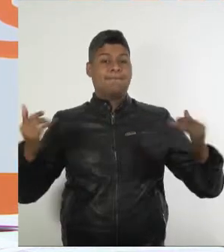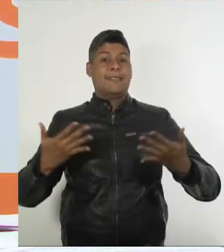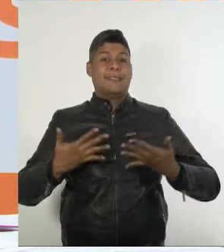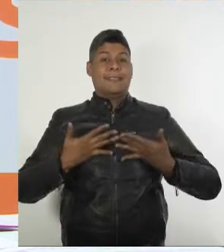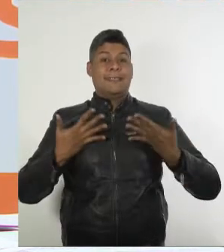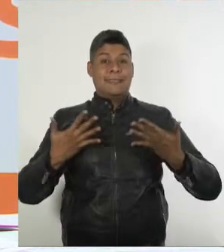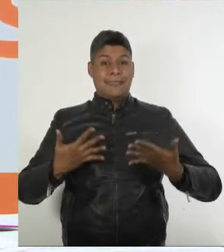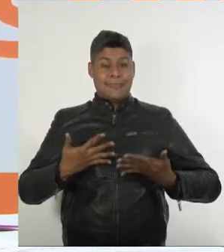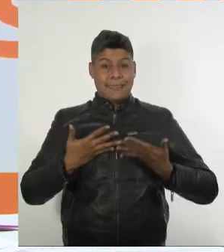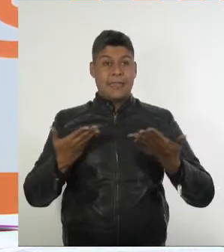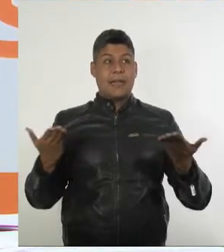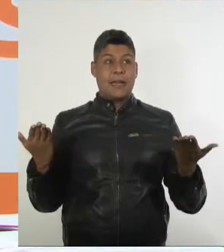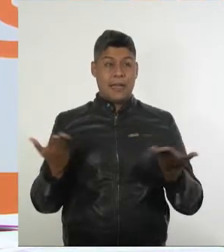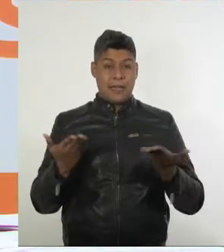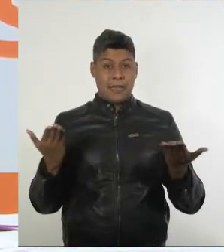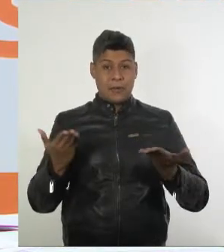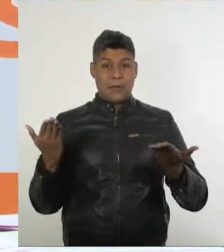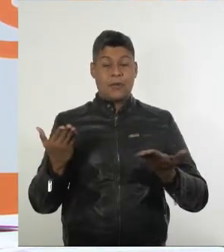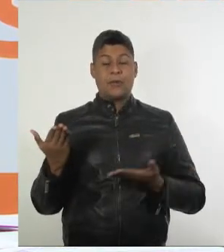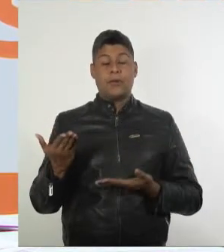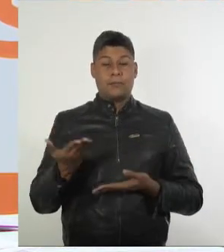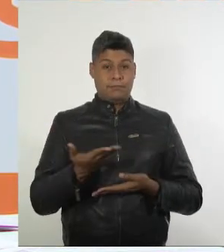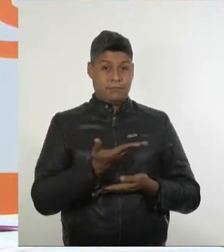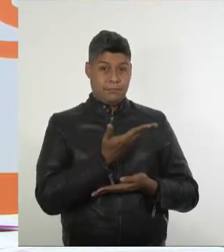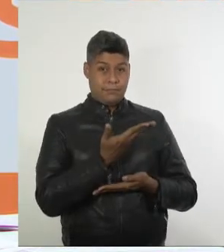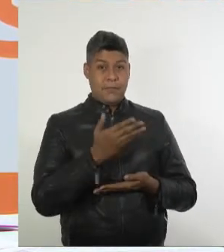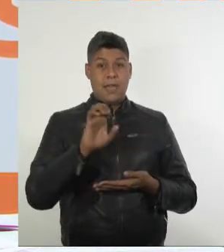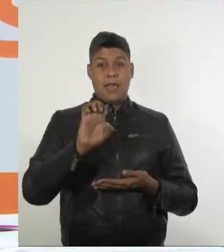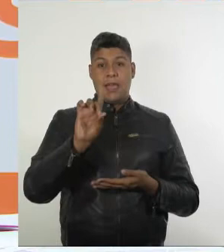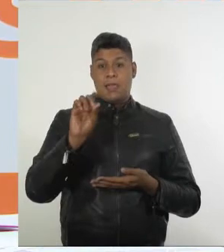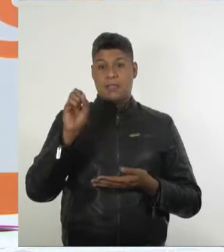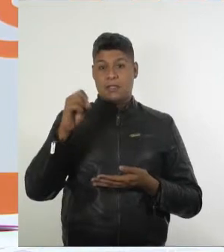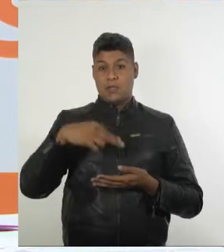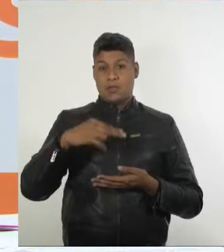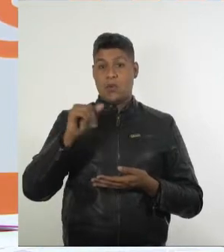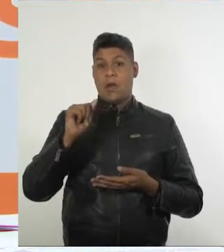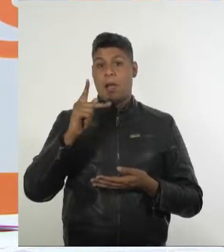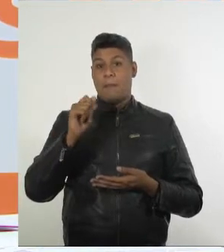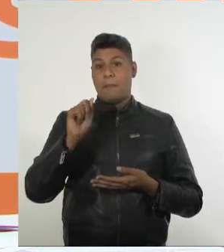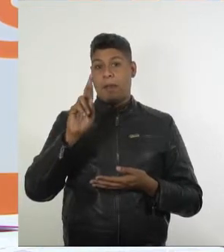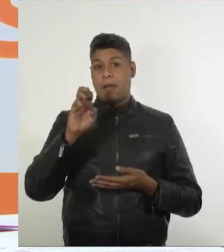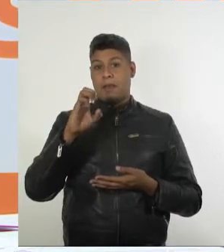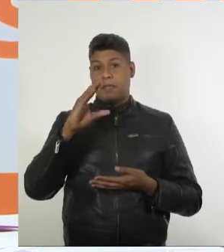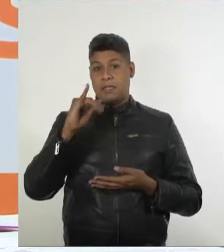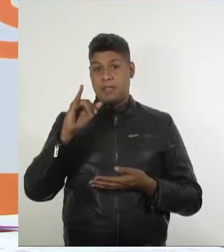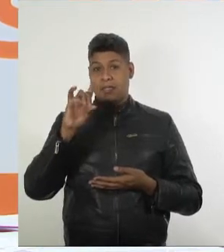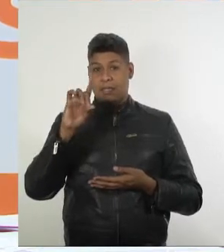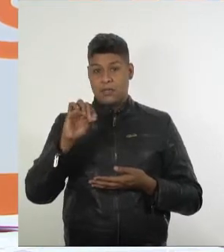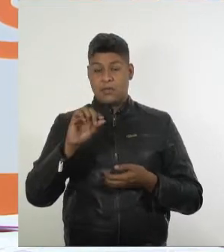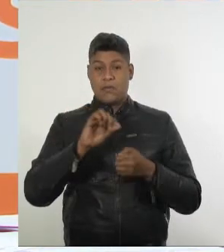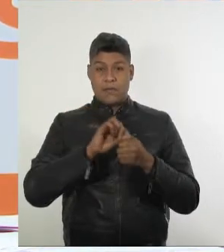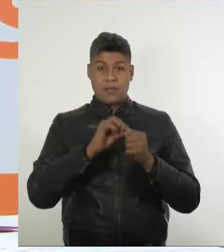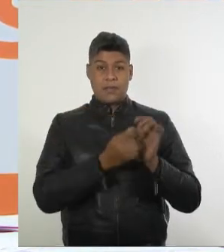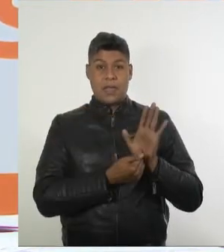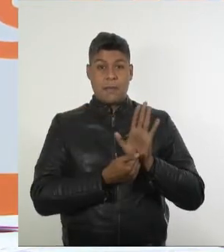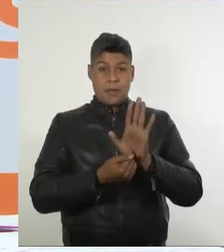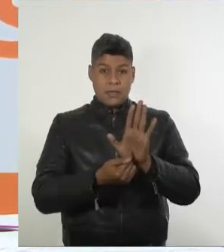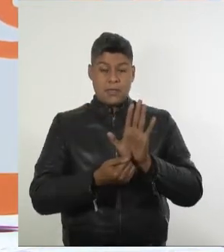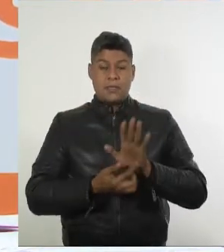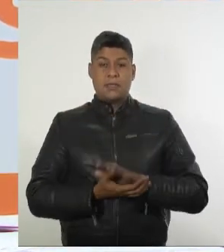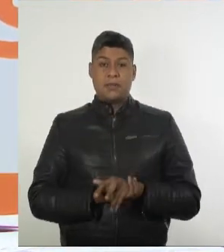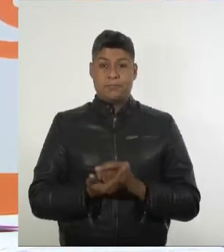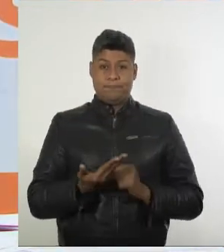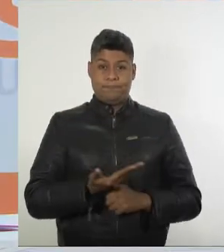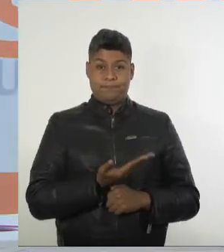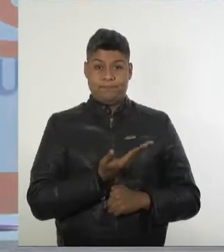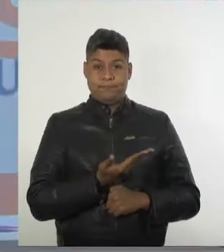alegria e vou passar, como eu disse aqui no início, para o secretário Edson Aparecido fazer a apresentação nesta coletiva de forma detalhada.